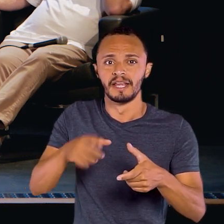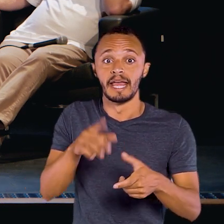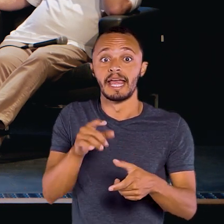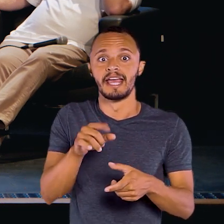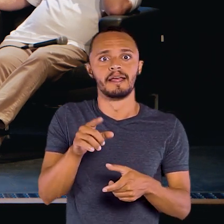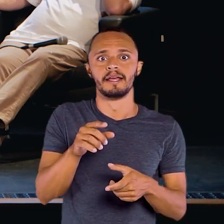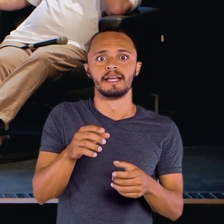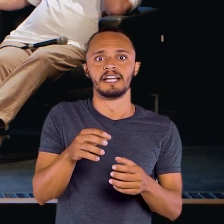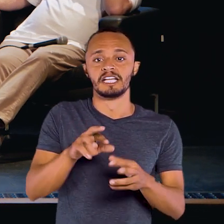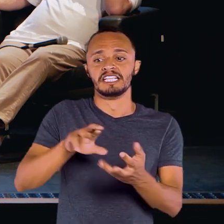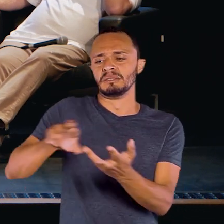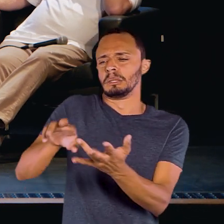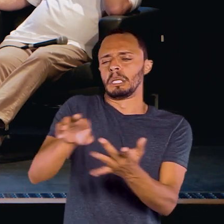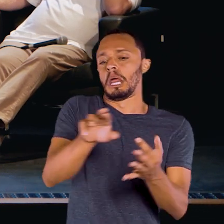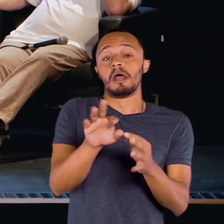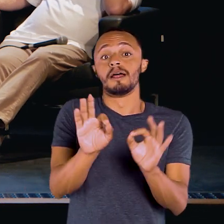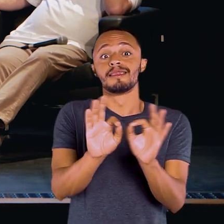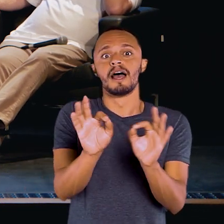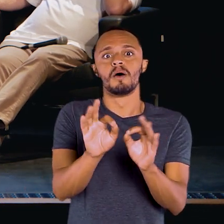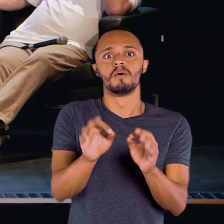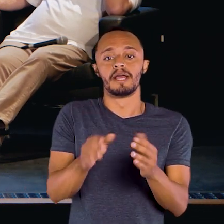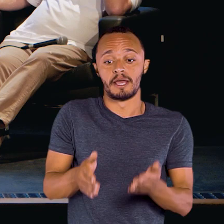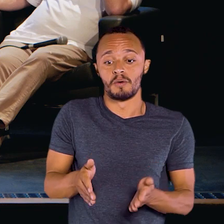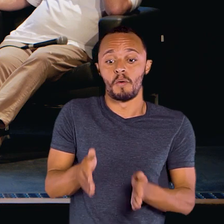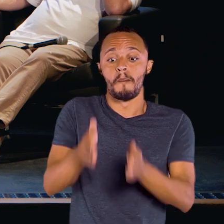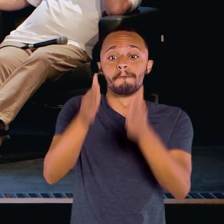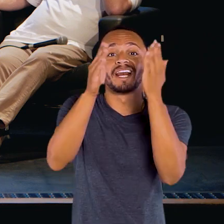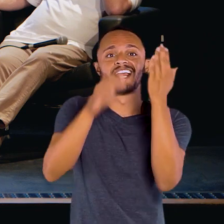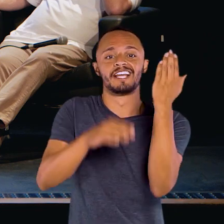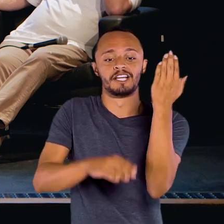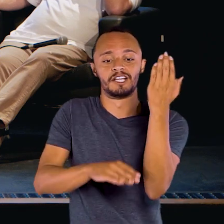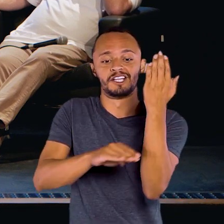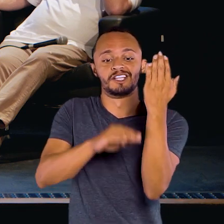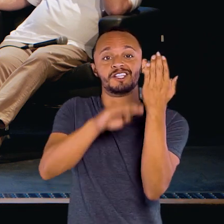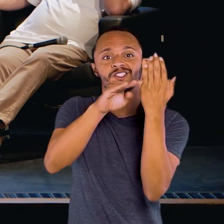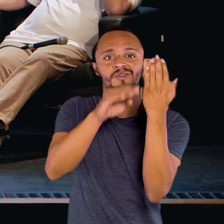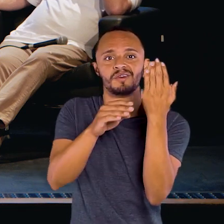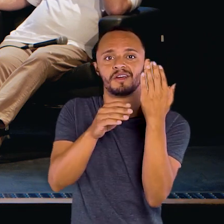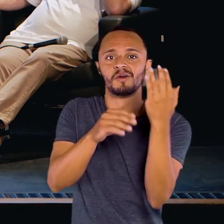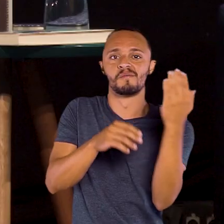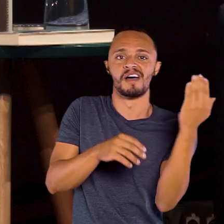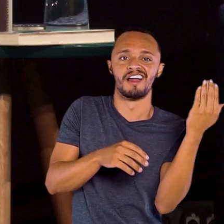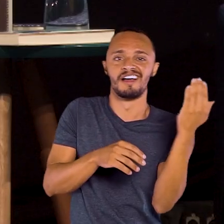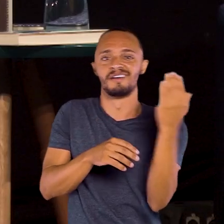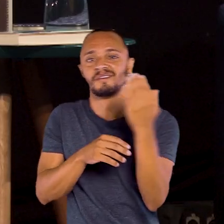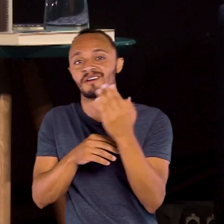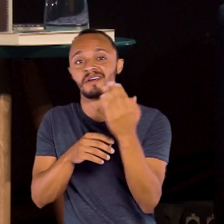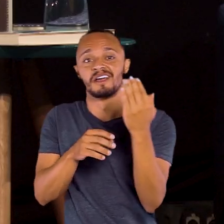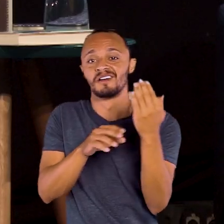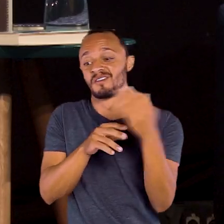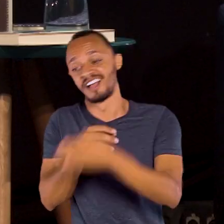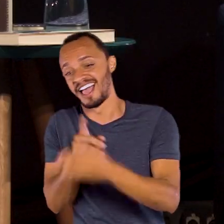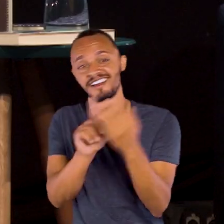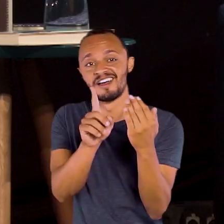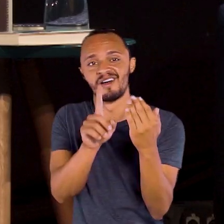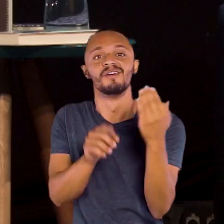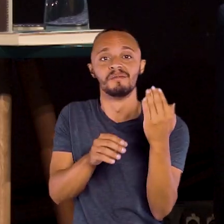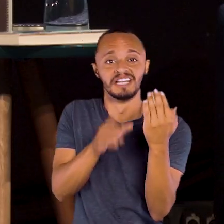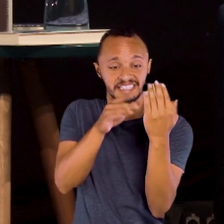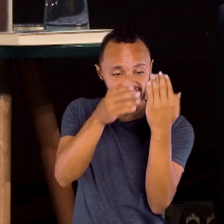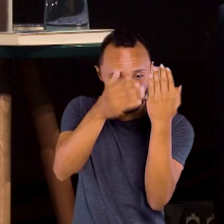né, o prédio fala por si, né, o balança, mas não cai, quase nesse sentido, né, um edifício fala por si,